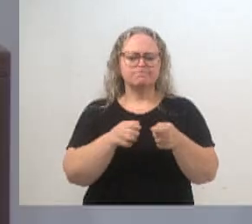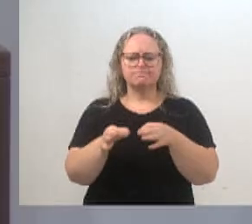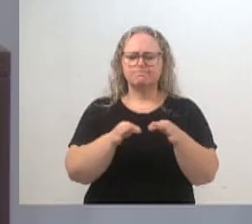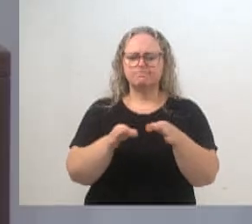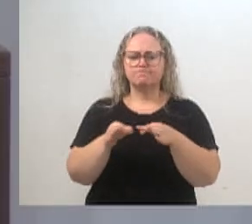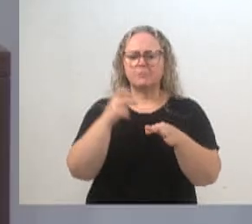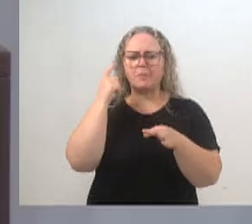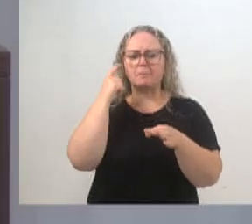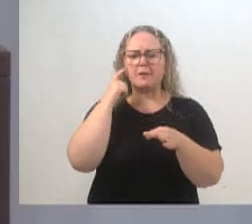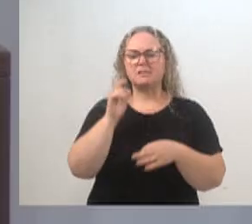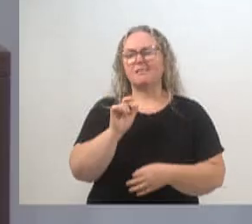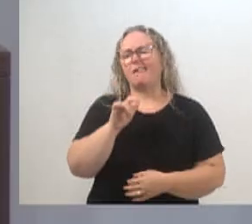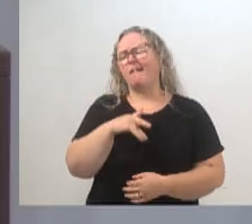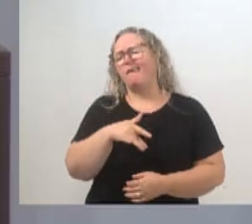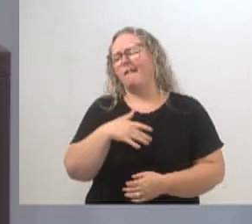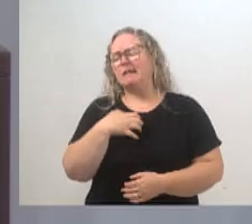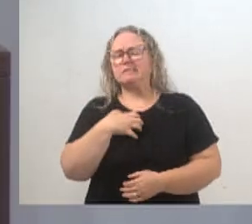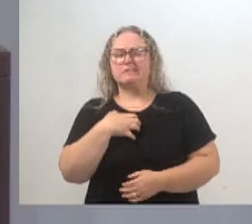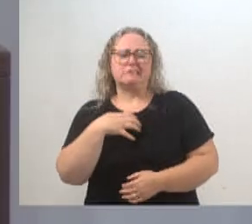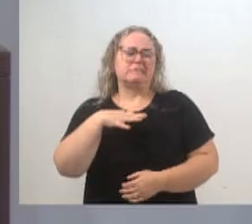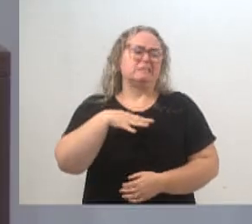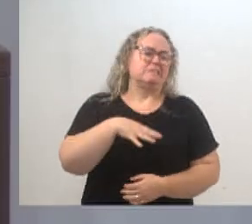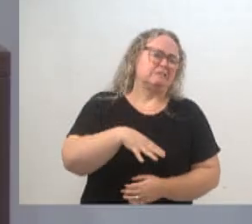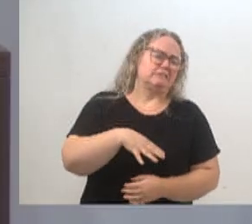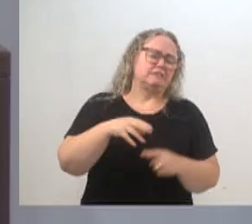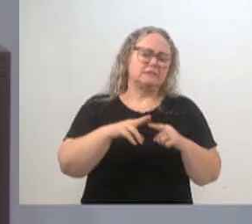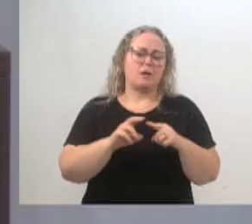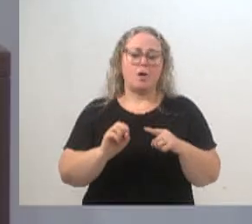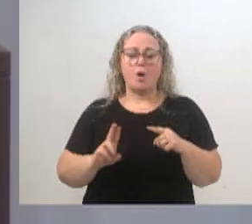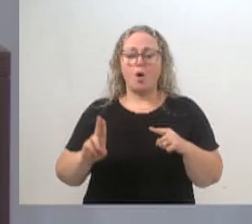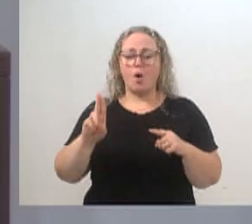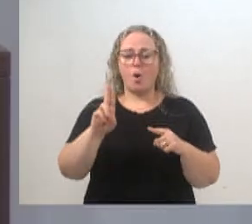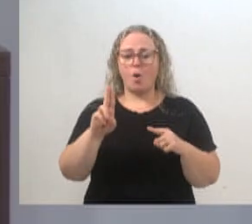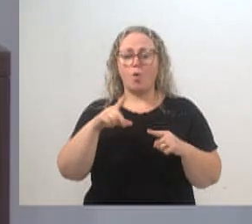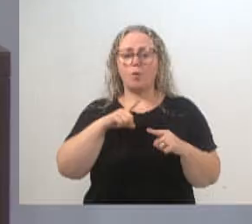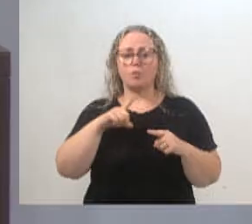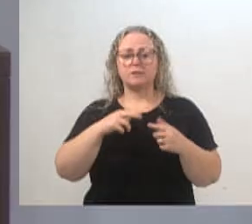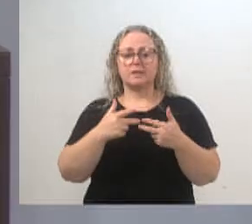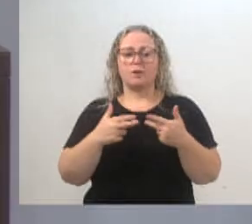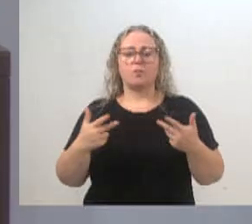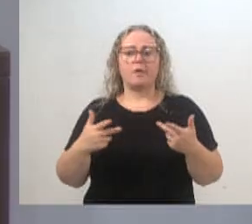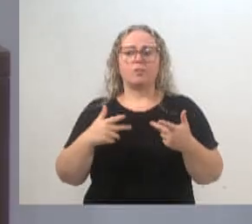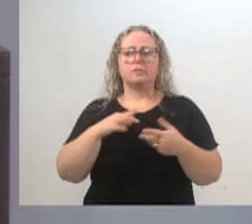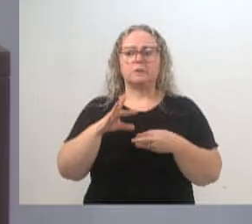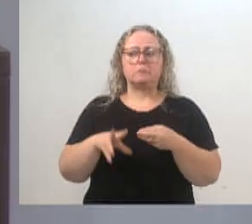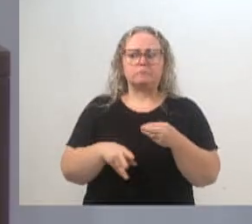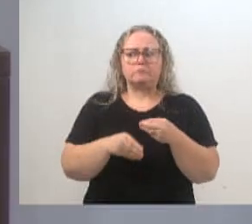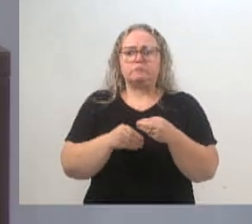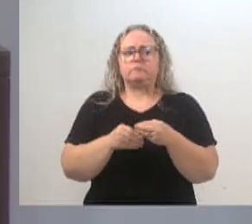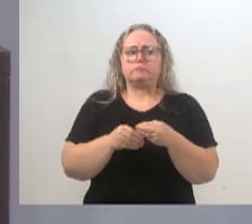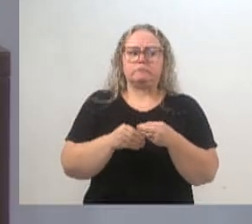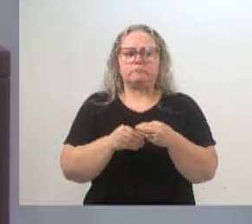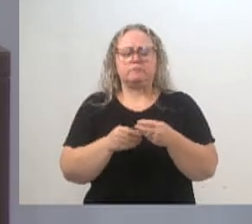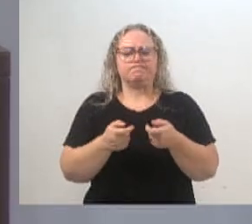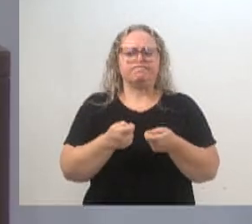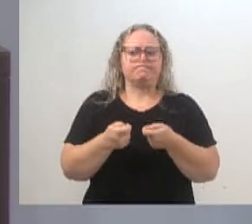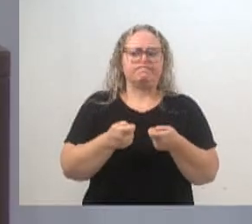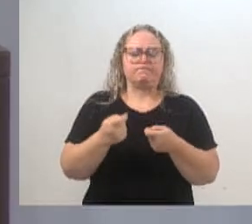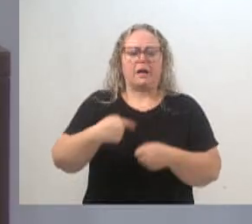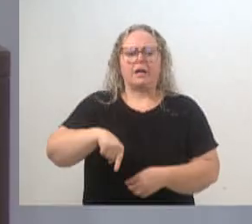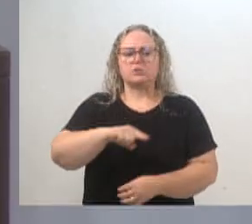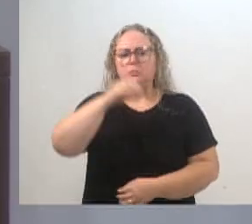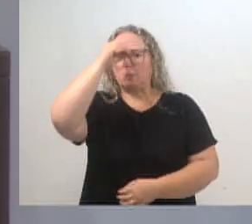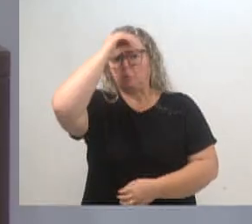de inferioridade ou realmente tem alguma coisa a mais além disso que seja obscuro, que a gente